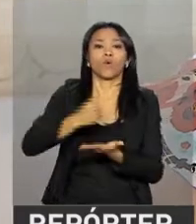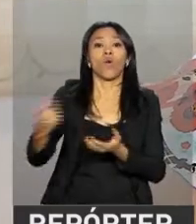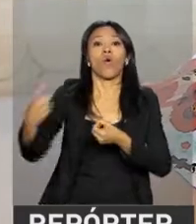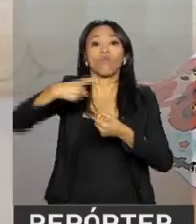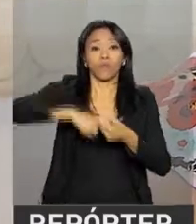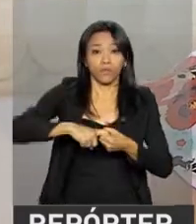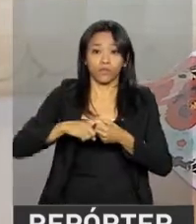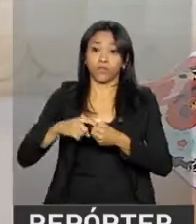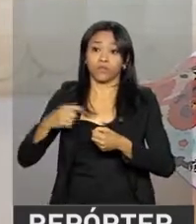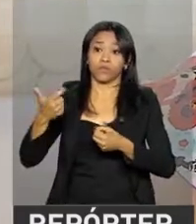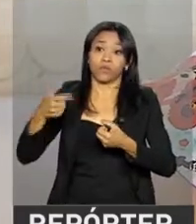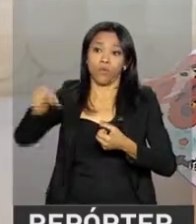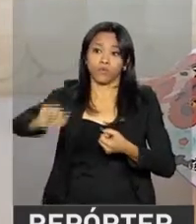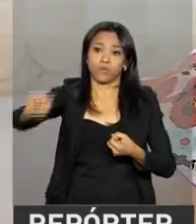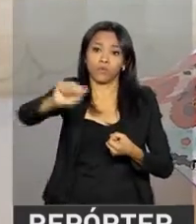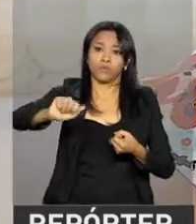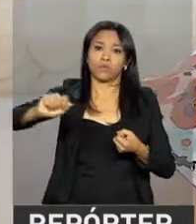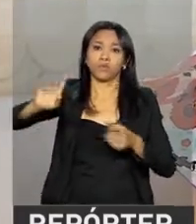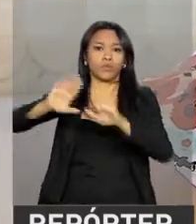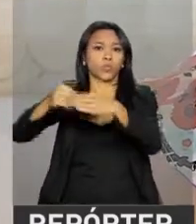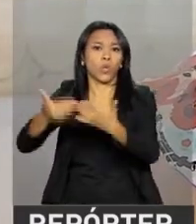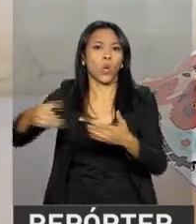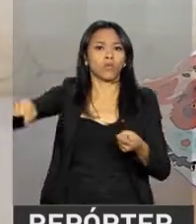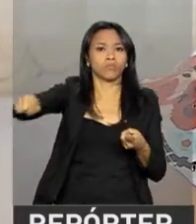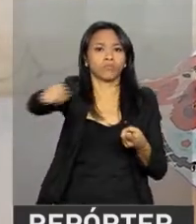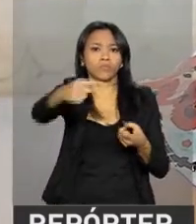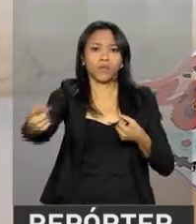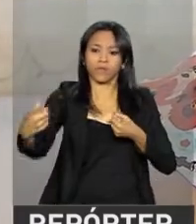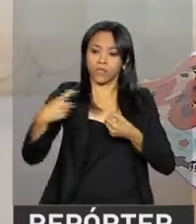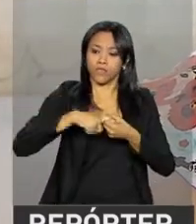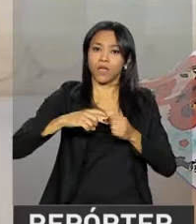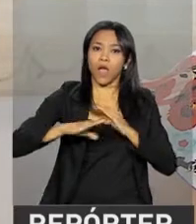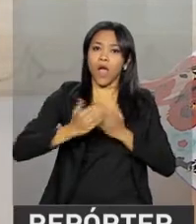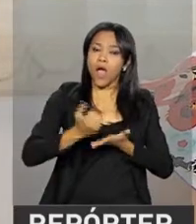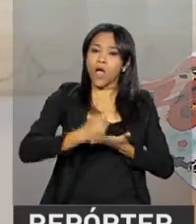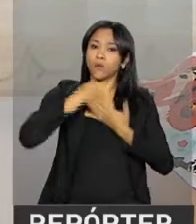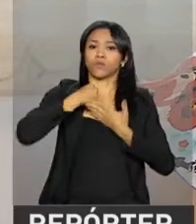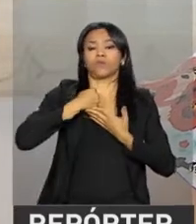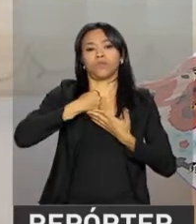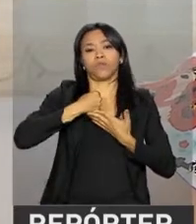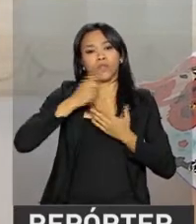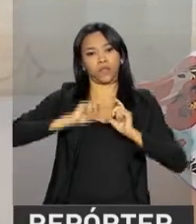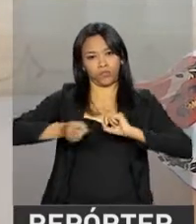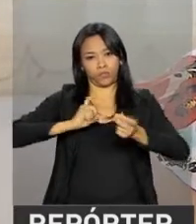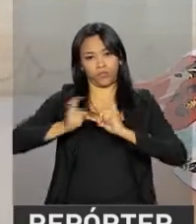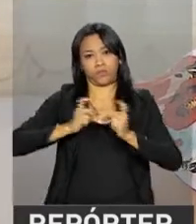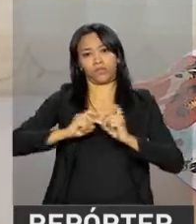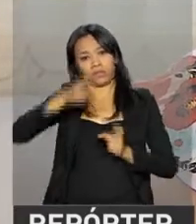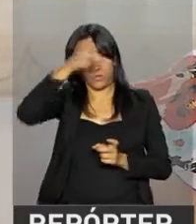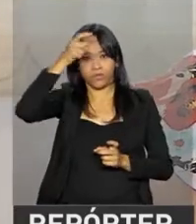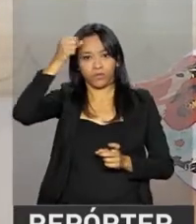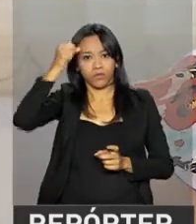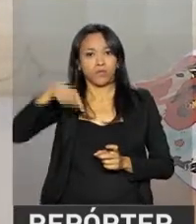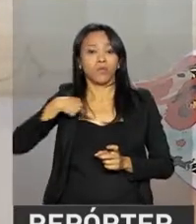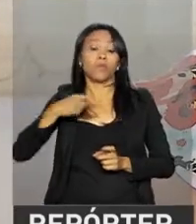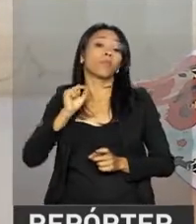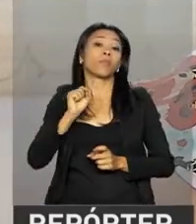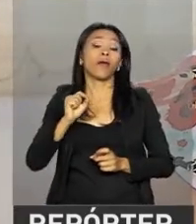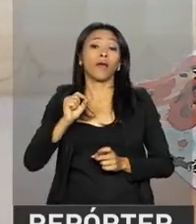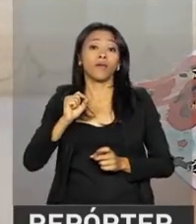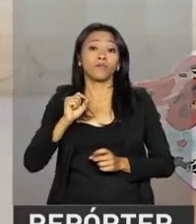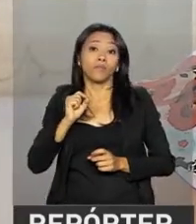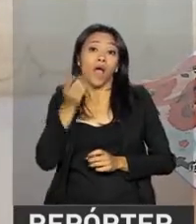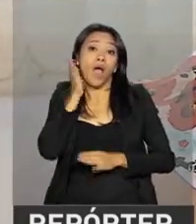esse atendimento mas essas creches elas vêm somar conosco dentro da nossa administração pra atender essa demanda